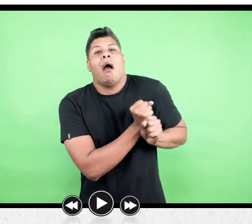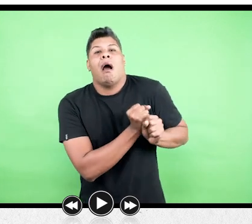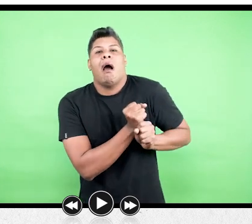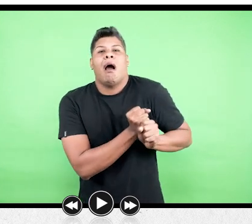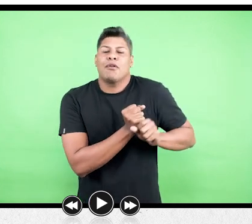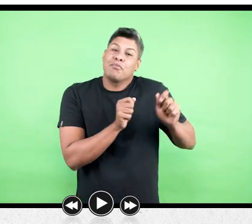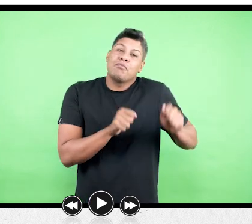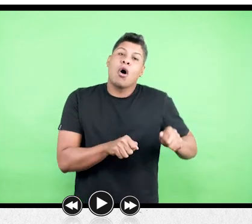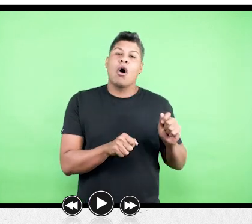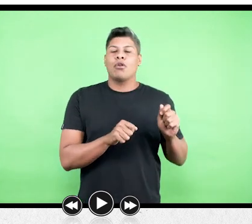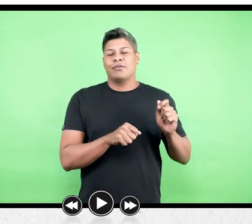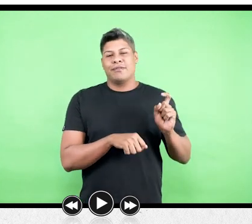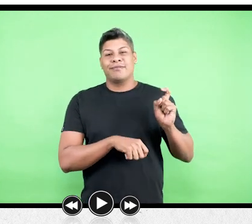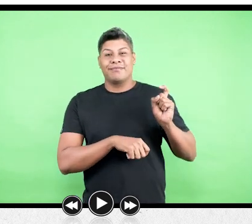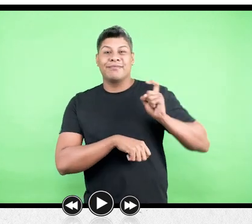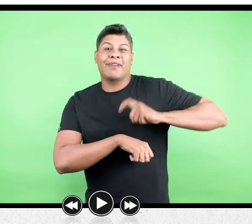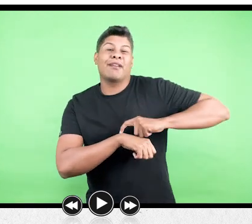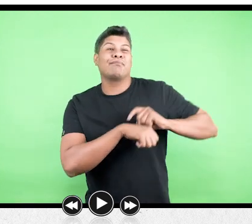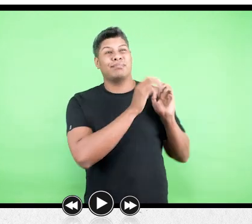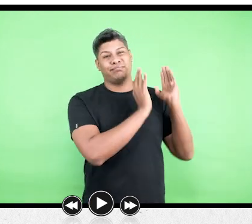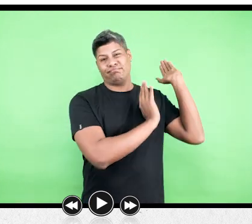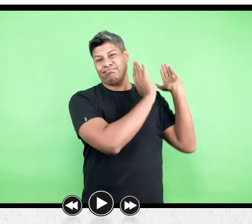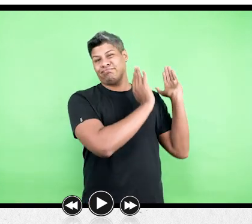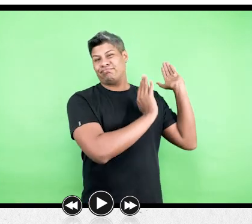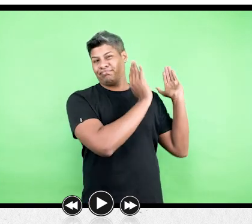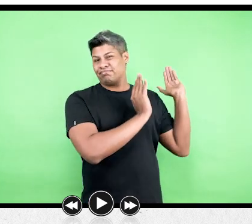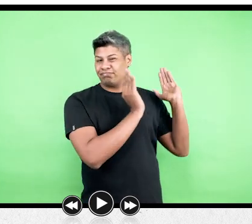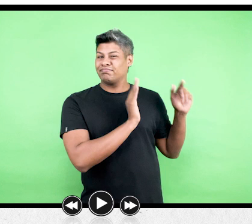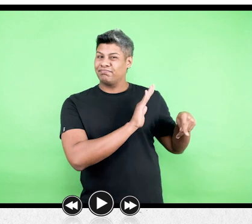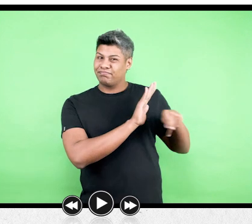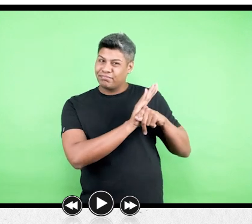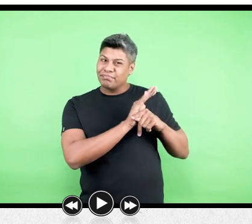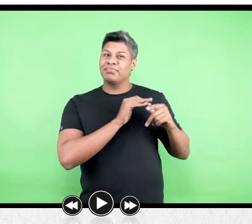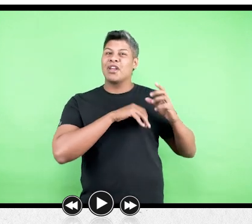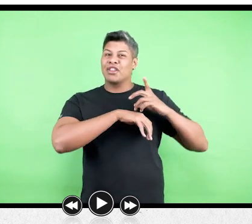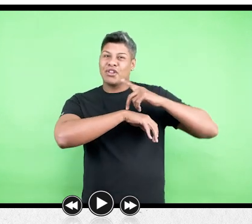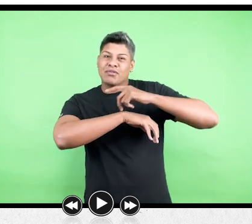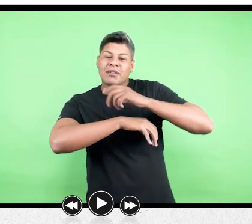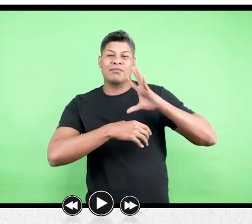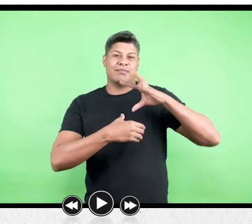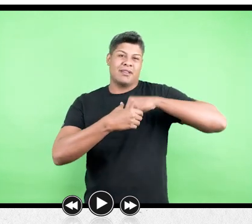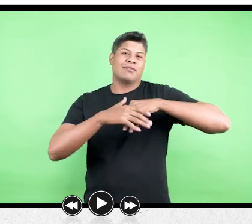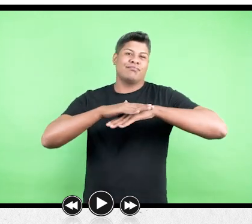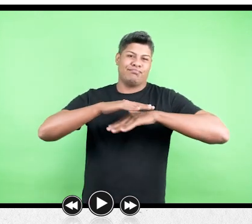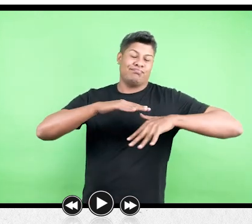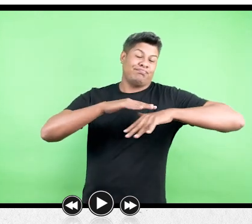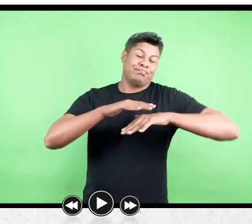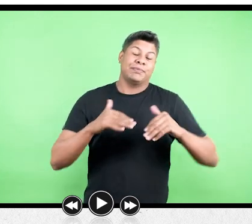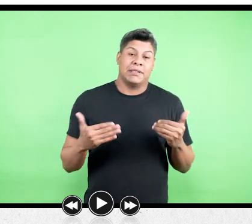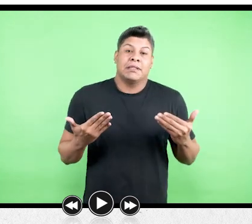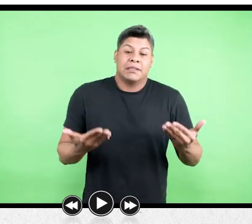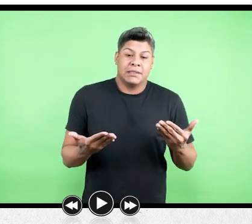desde a época dos dinossauros, estando armazenada dentro dessas formações rochosas. Então,